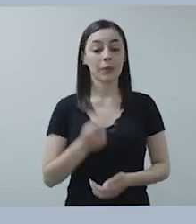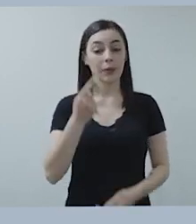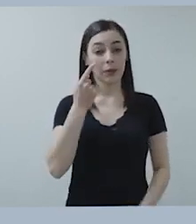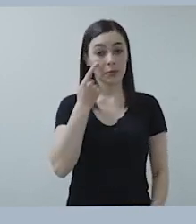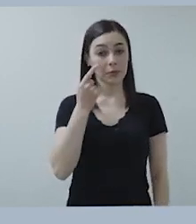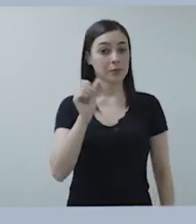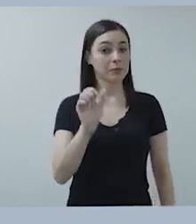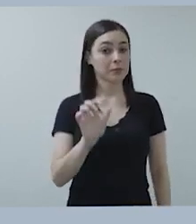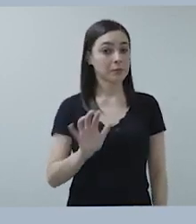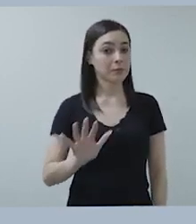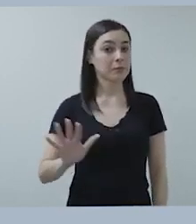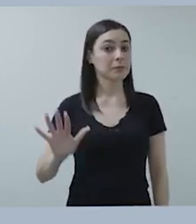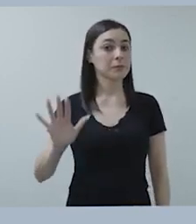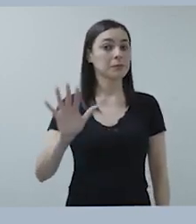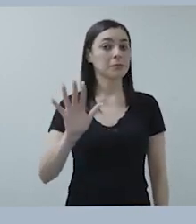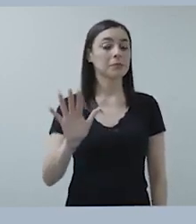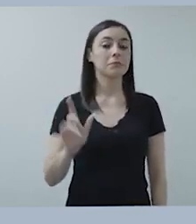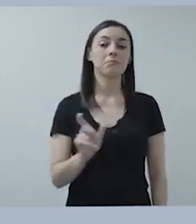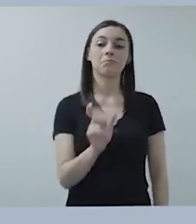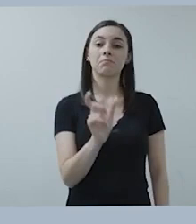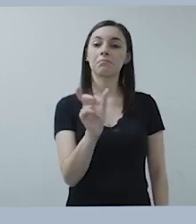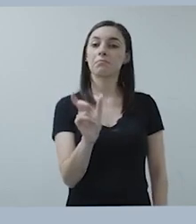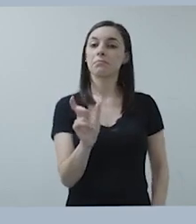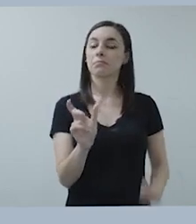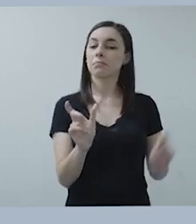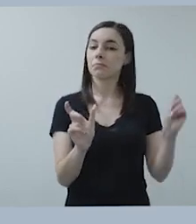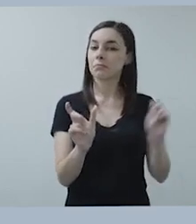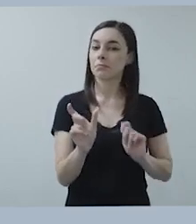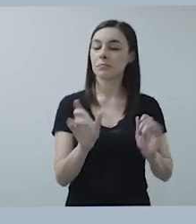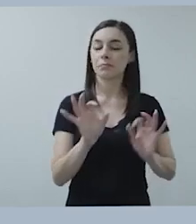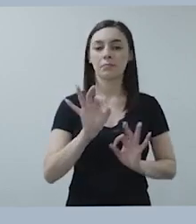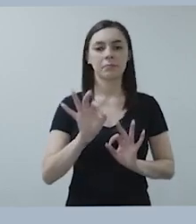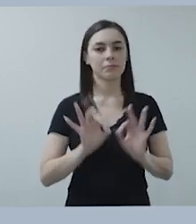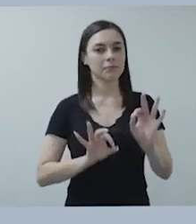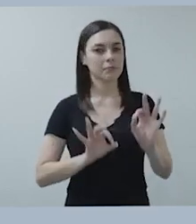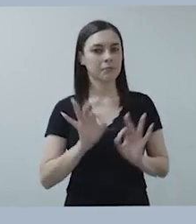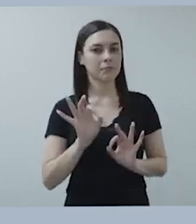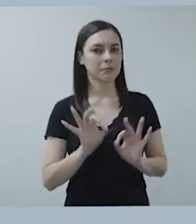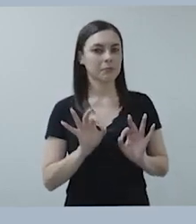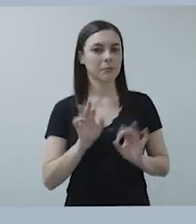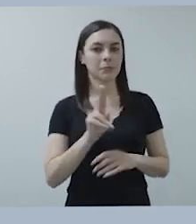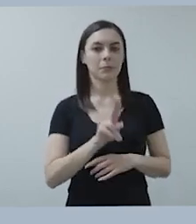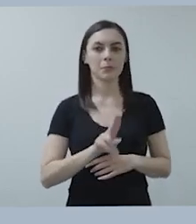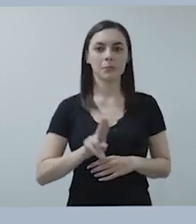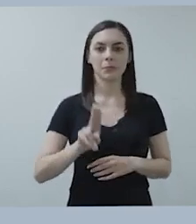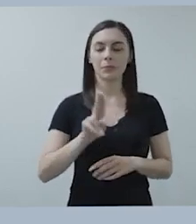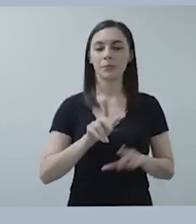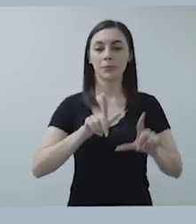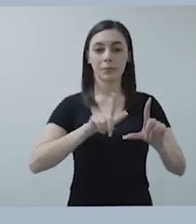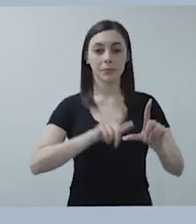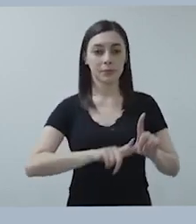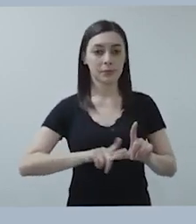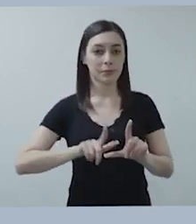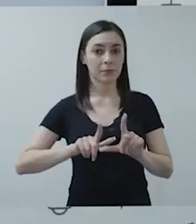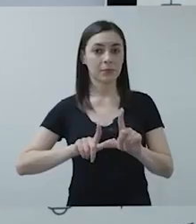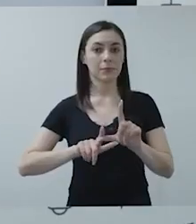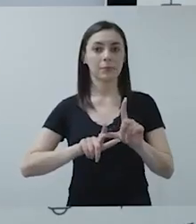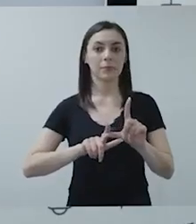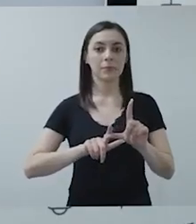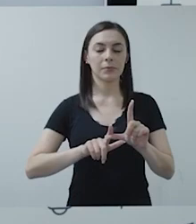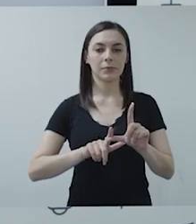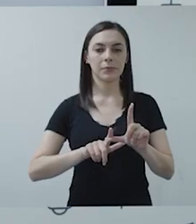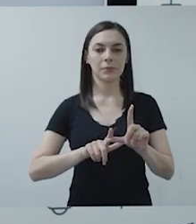imagem que palavra a gente vai ter que formar aqui com as letras